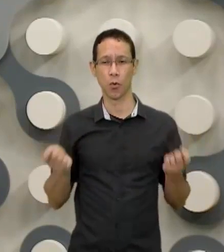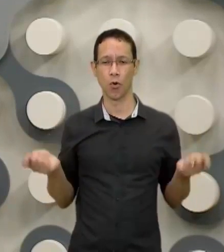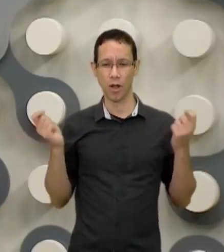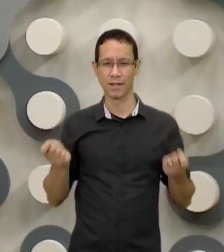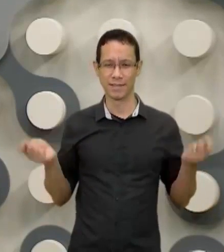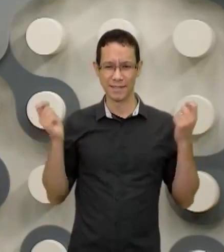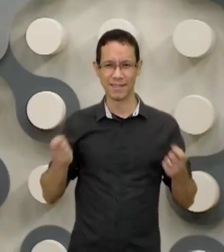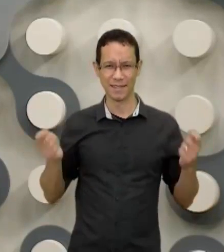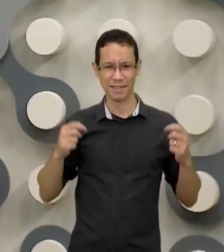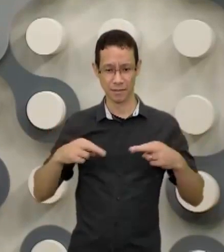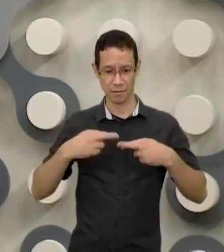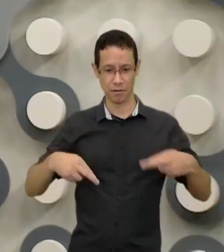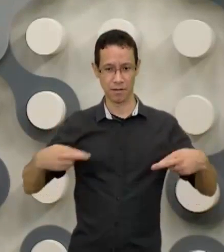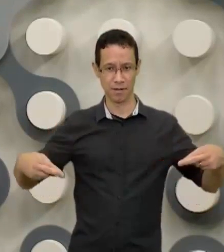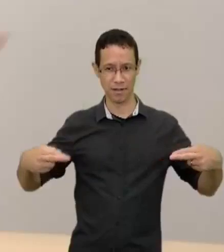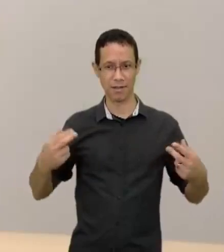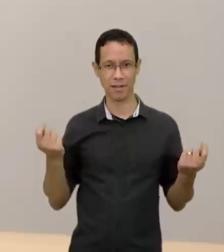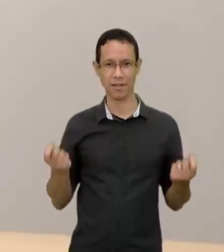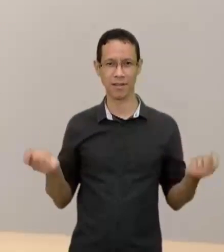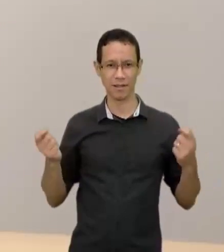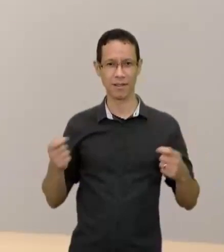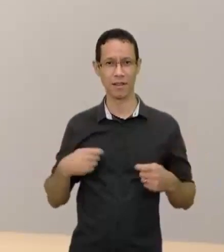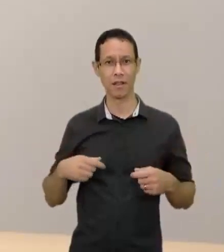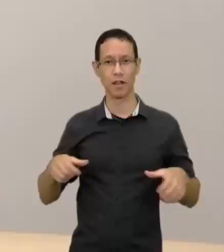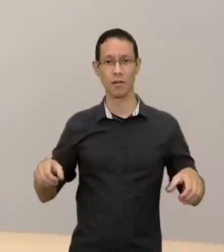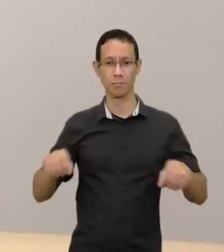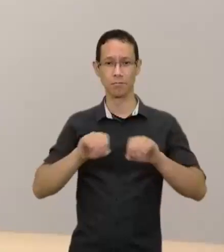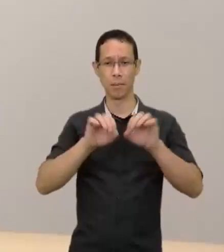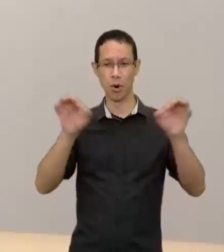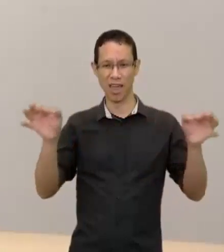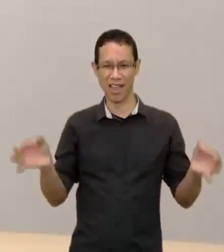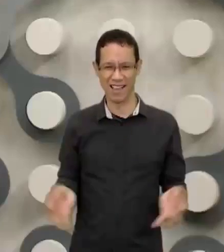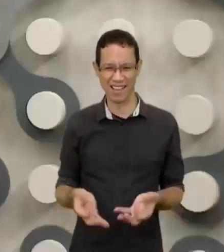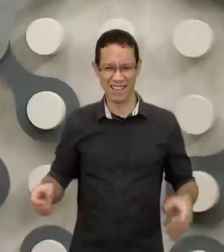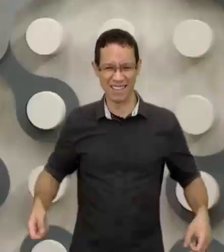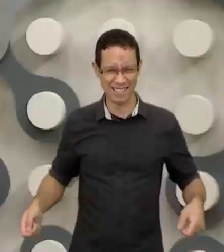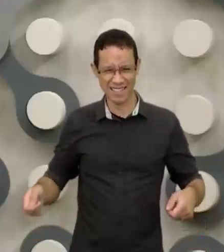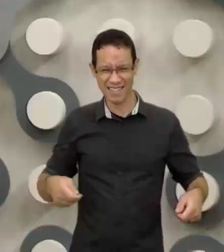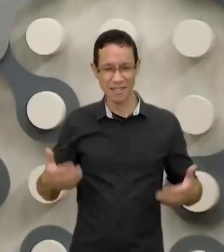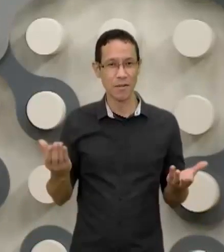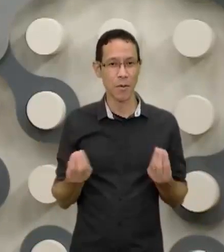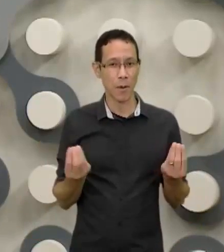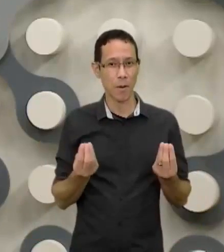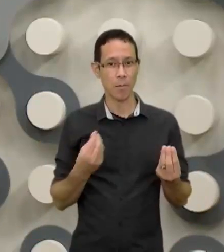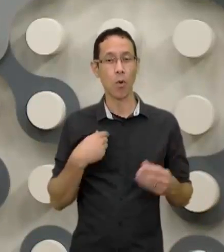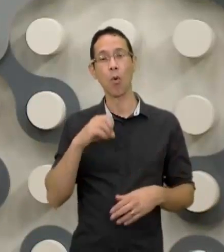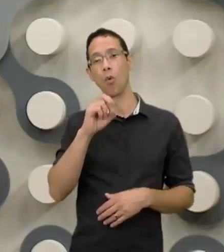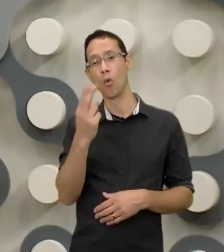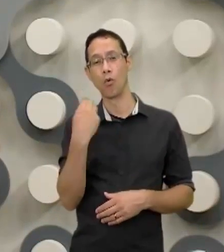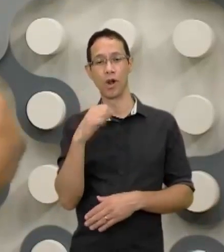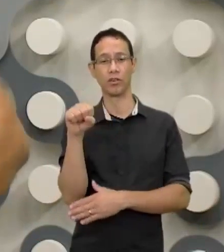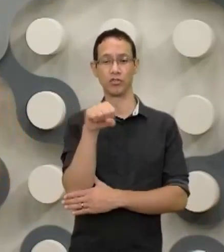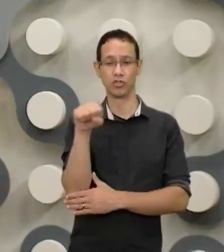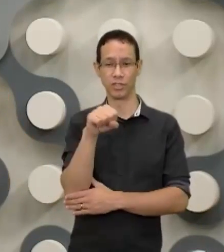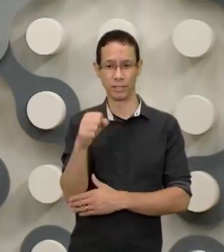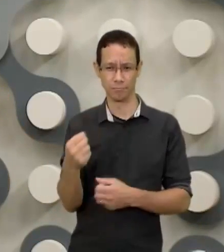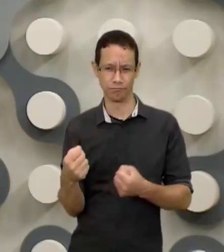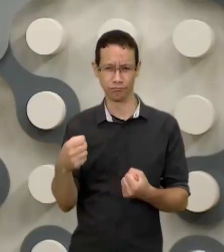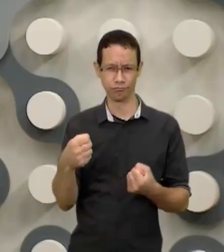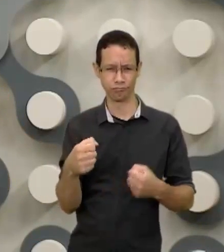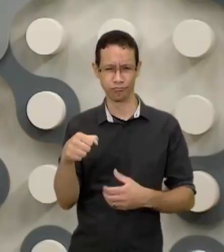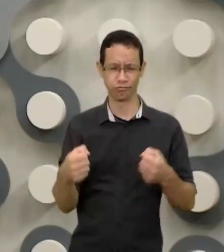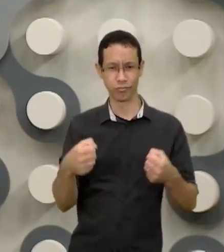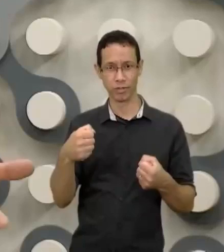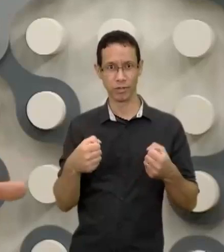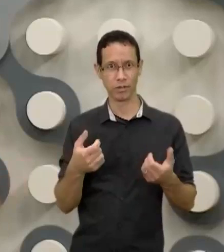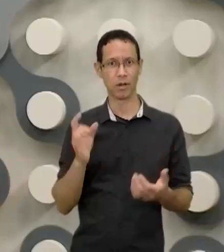pensar, eu não pulo corda. Eu ia falar girar bambolê, ia ser bonito ver você cheirando bambolê. Ou então quando eu tive que aprender a dirigir, né? Isso Movimento e tal, era tudo,